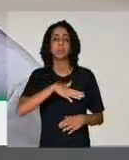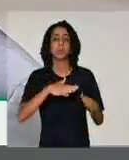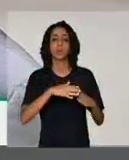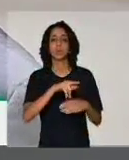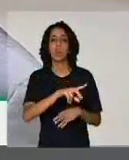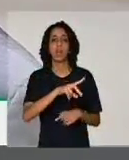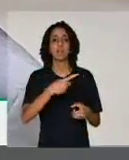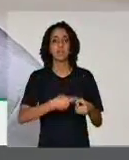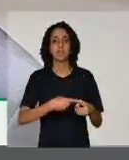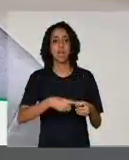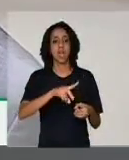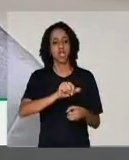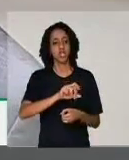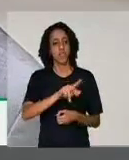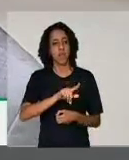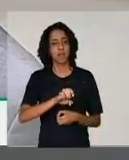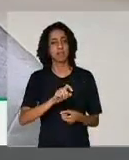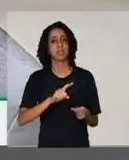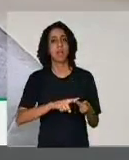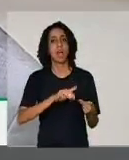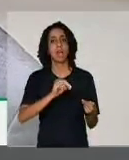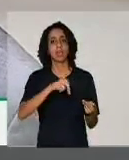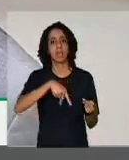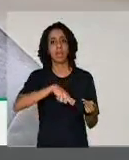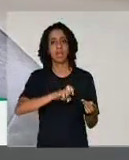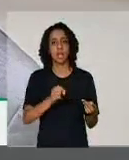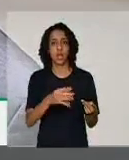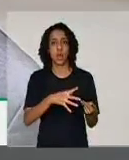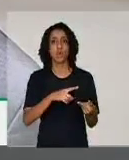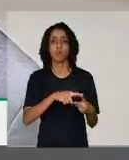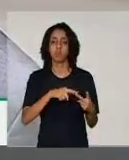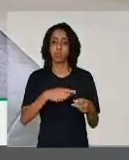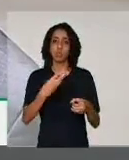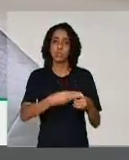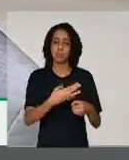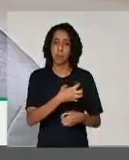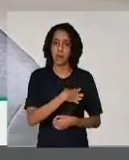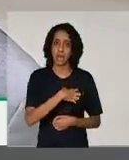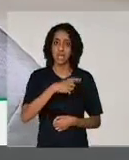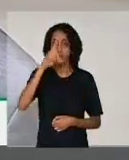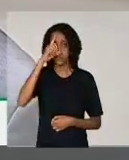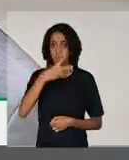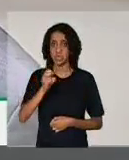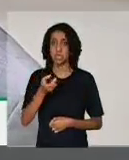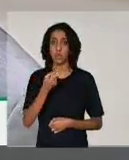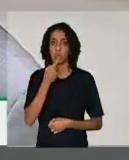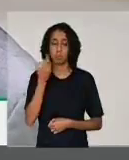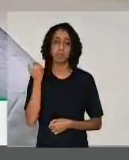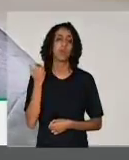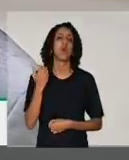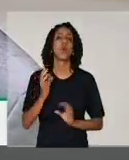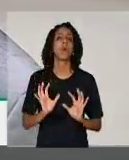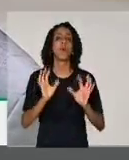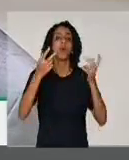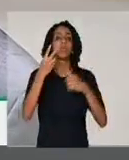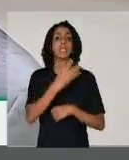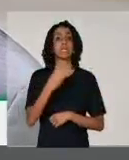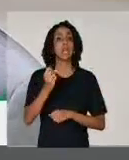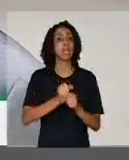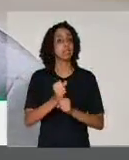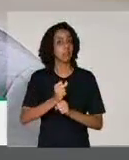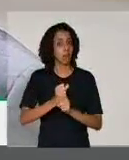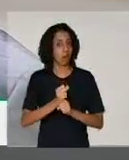de Tanque Novo, municípios da Bahia, que comemoraram no último dia 25, 33 anos